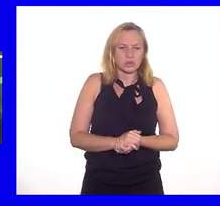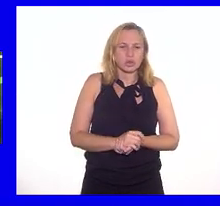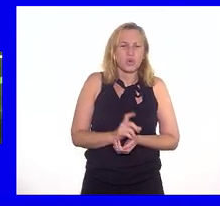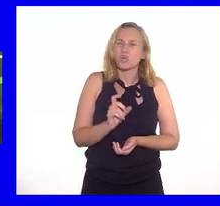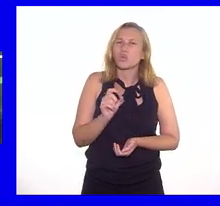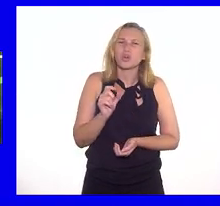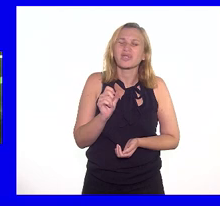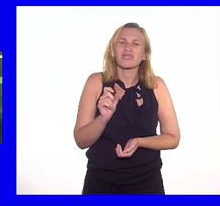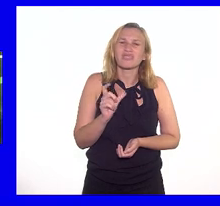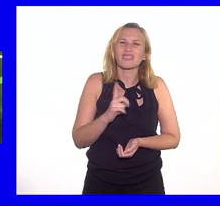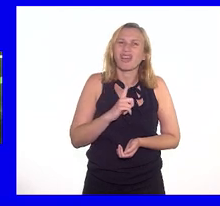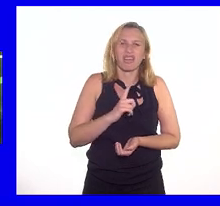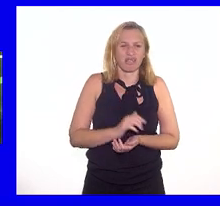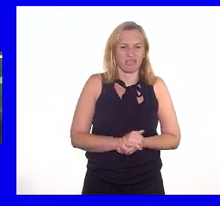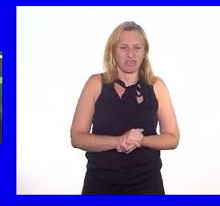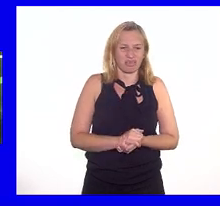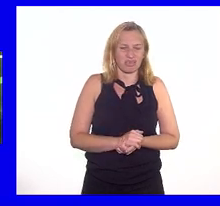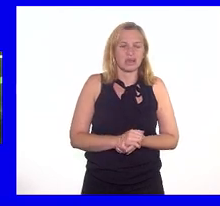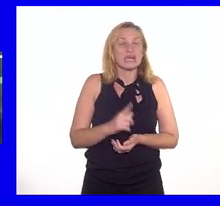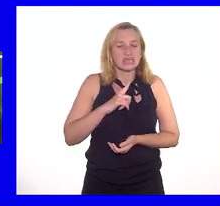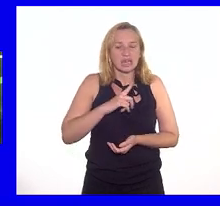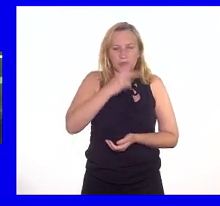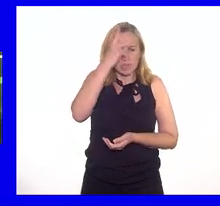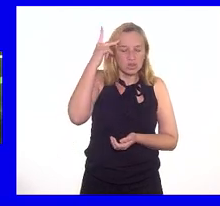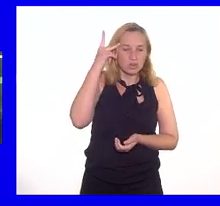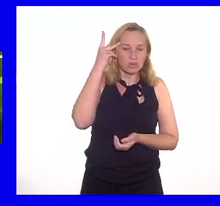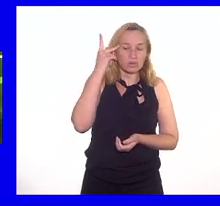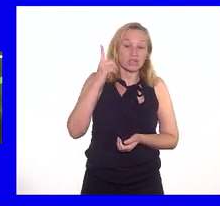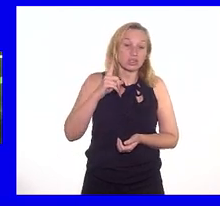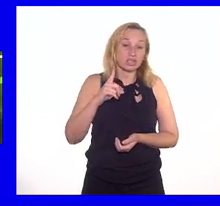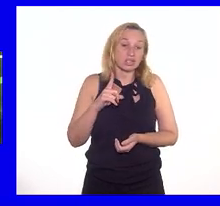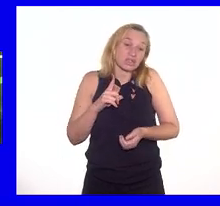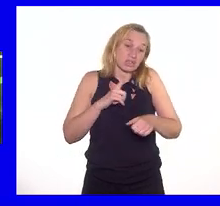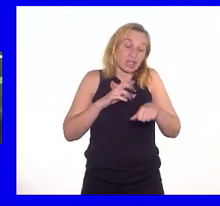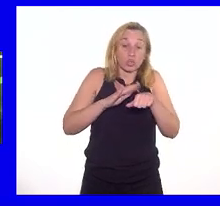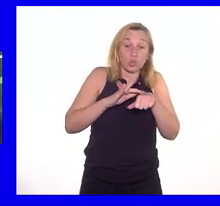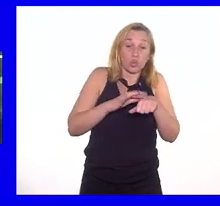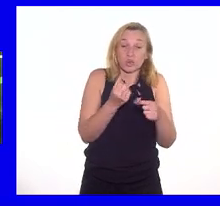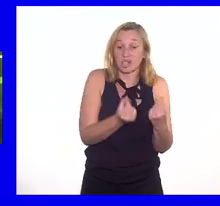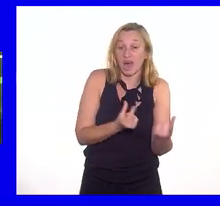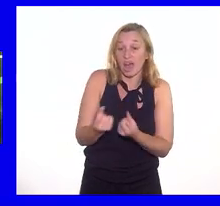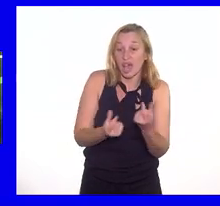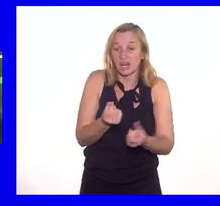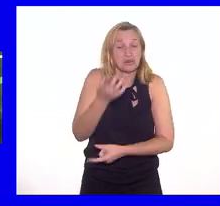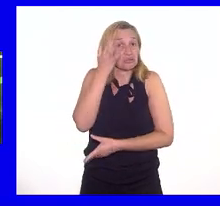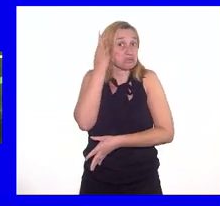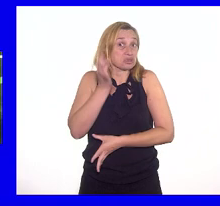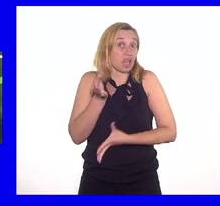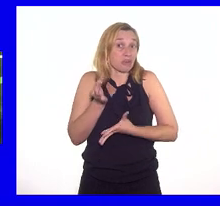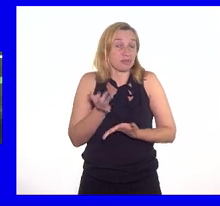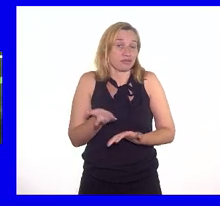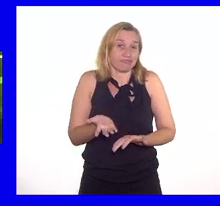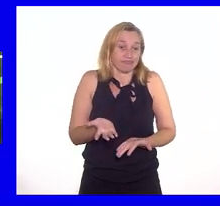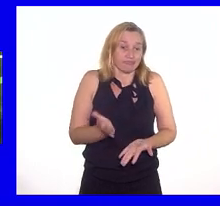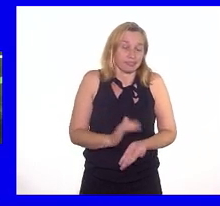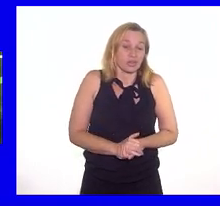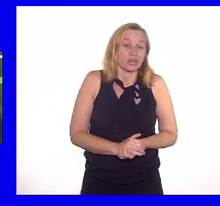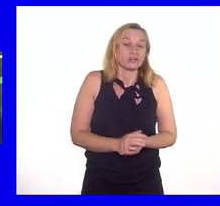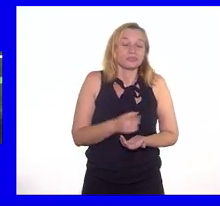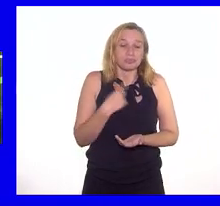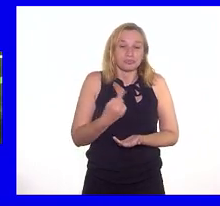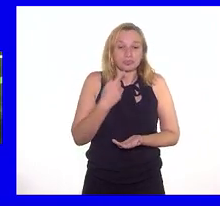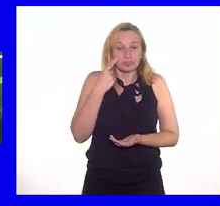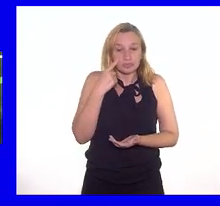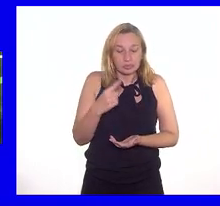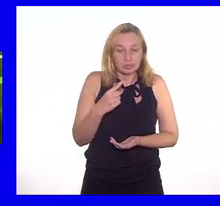o que tem. Tem gente que é portador da doença rara, mas eles não sabem exatamente que aquilo ali é uma doença rara. Então, o que nós